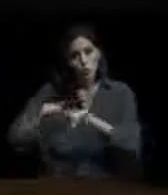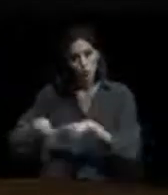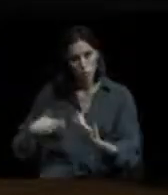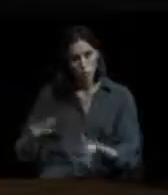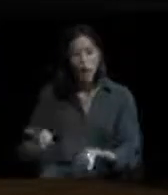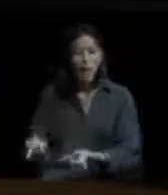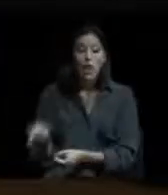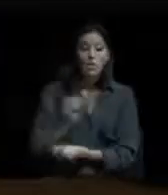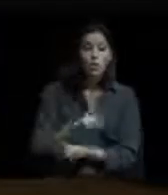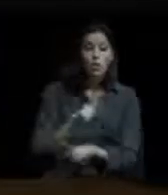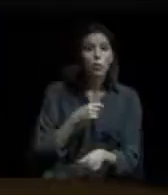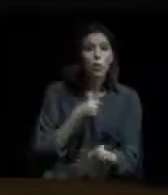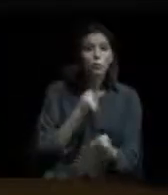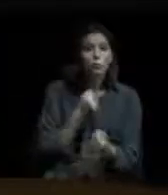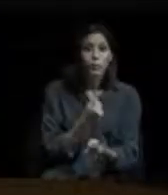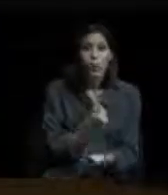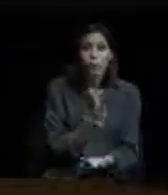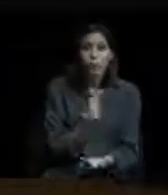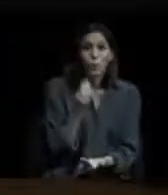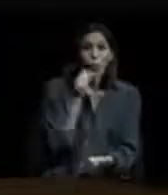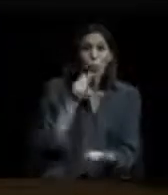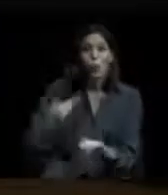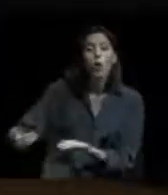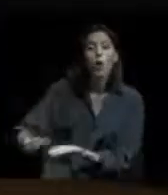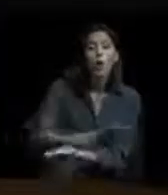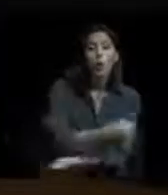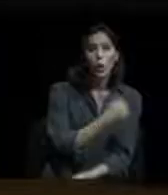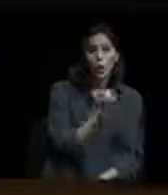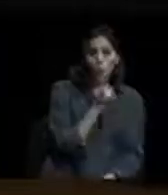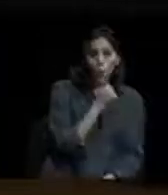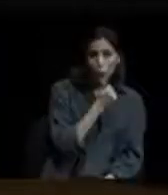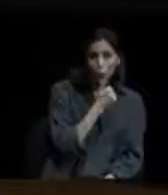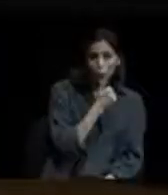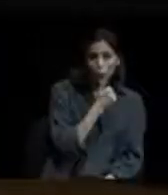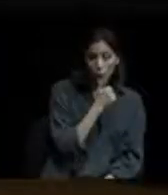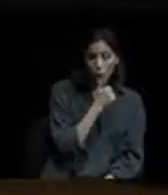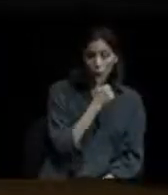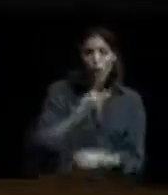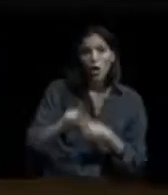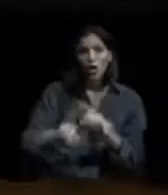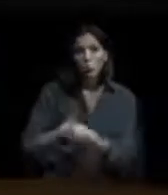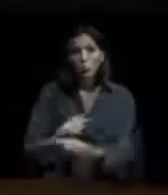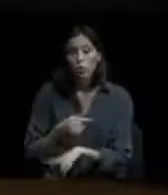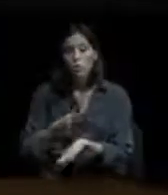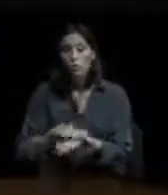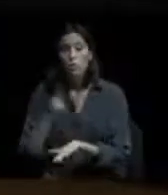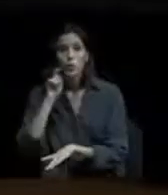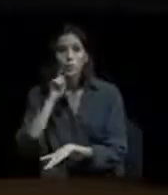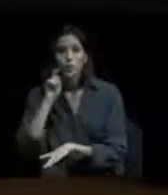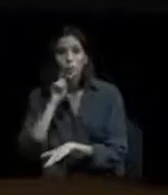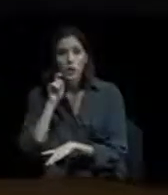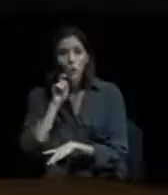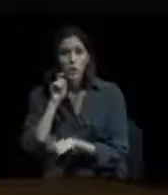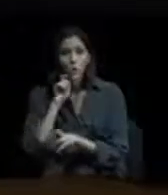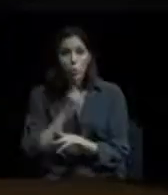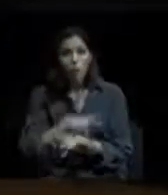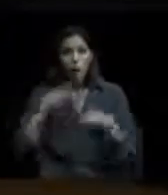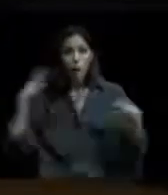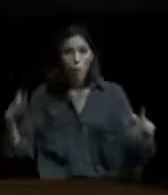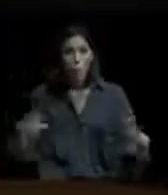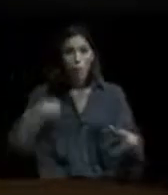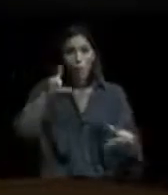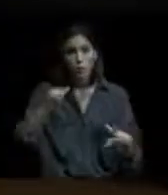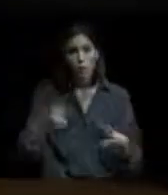porque as juntas não têm meios nem responsabilidades para algumas das recolhas. E de seguida, com a justificação que o aumento do turismo e a melhoria do poder de compra